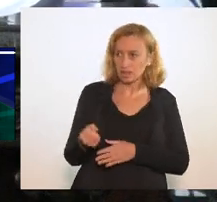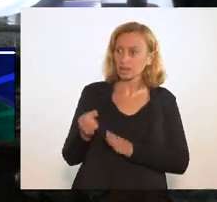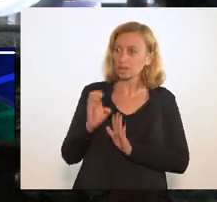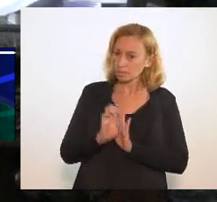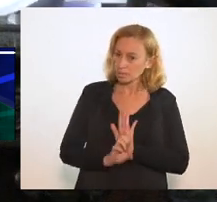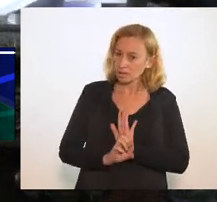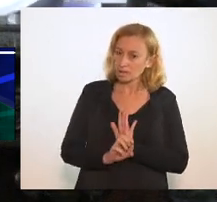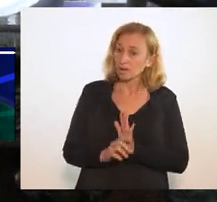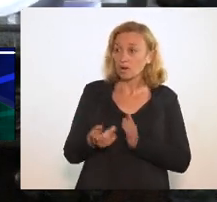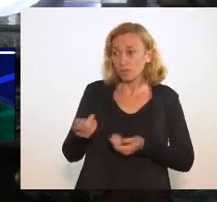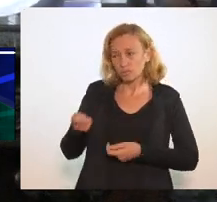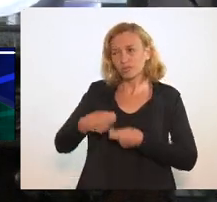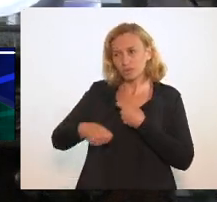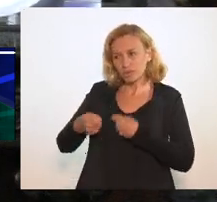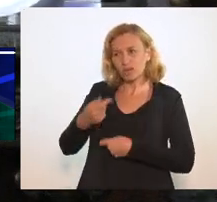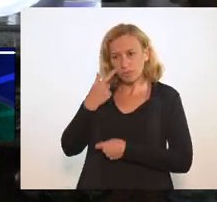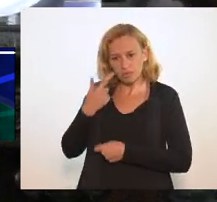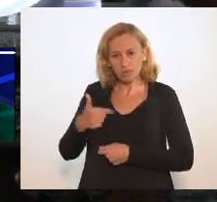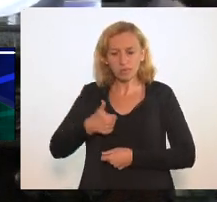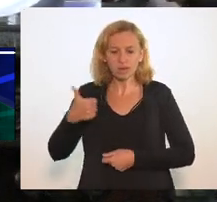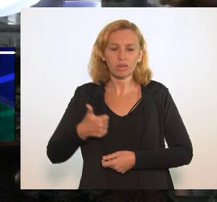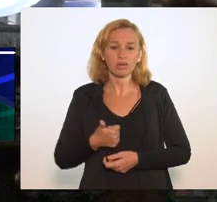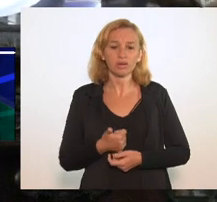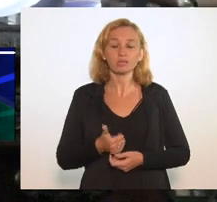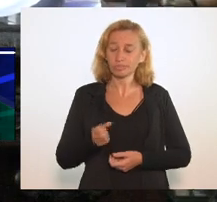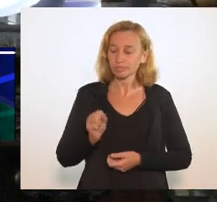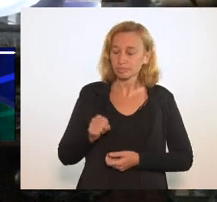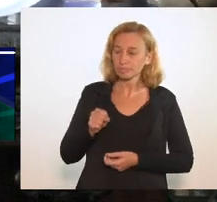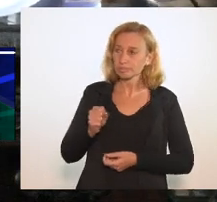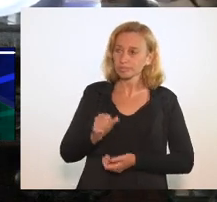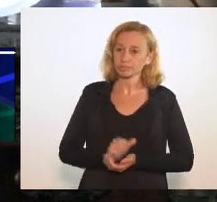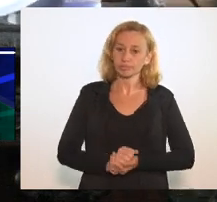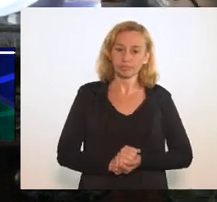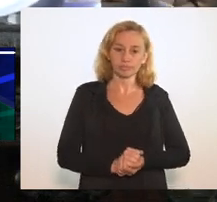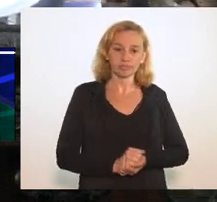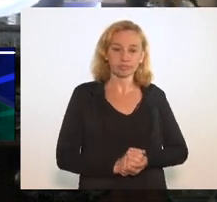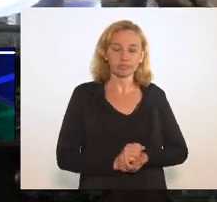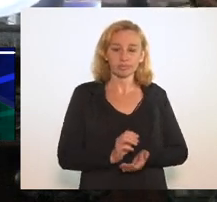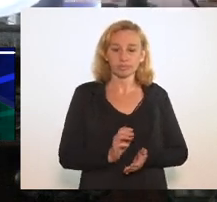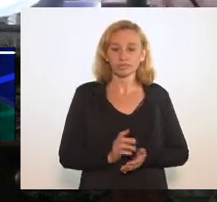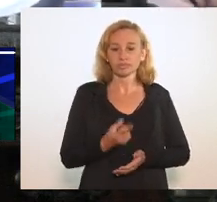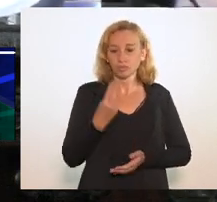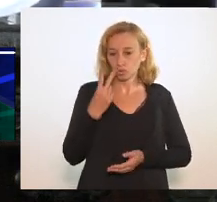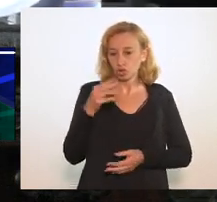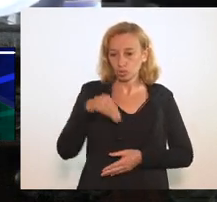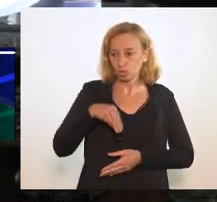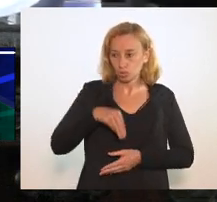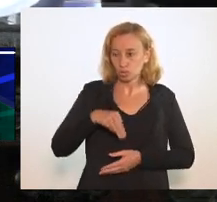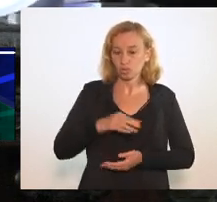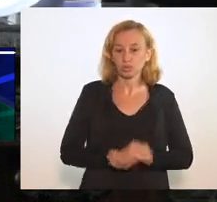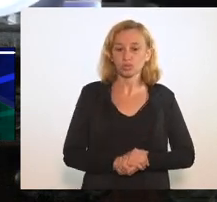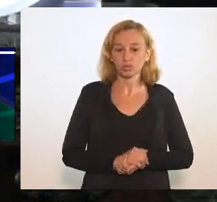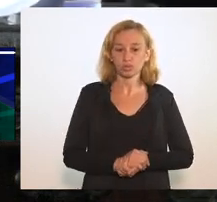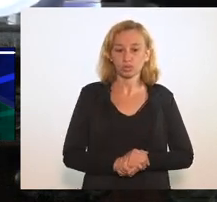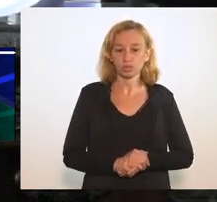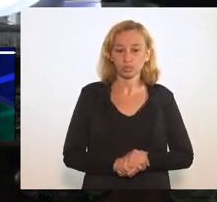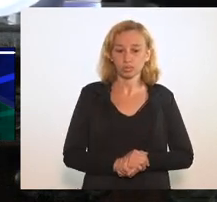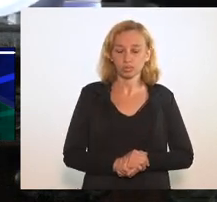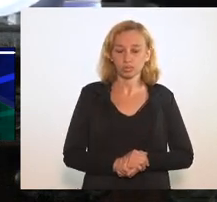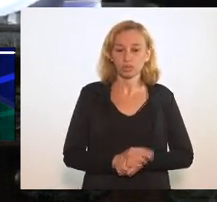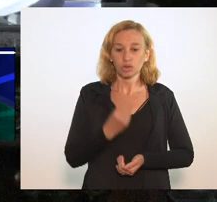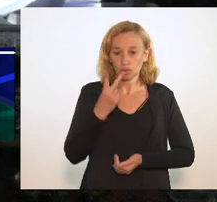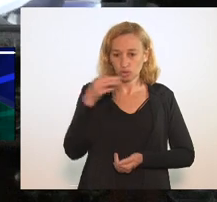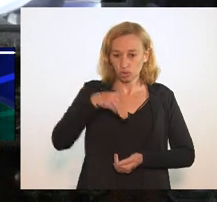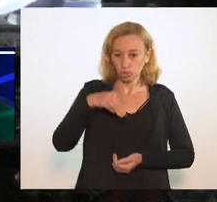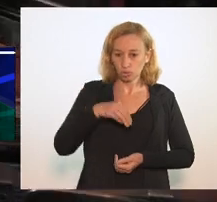Vamos negociar, a presidência? Sim, por isso que eu estou. Suspende o trabalho por 2 minutos. A ampliação prevista. Presidência, suspende o